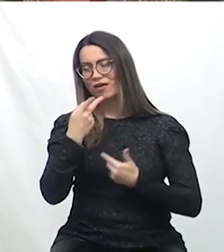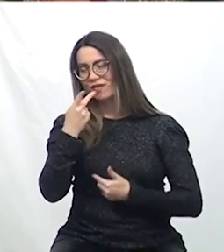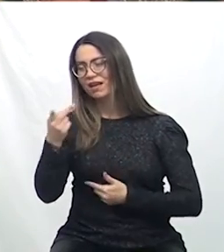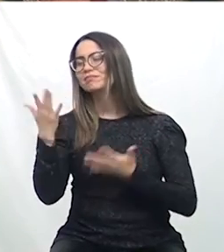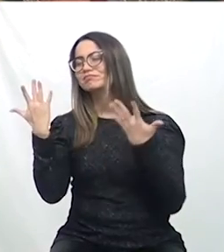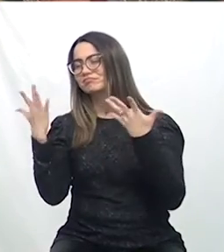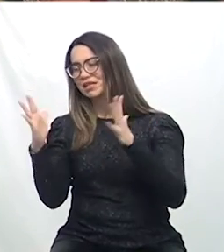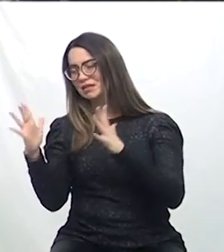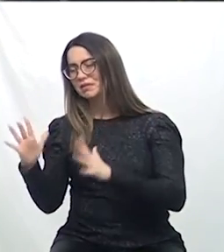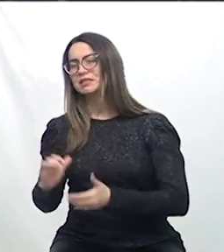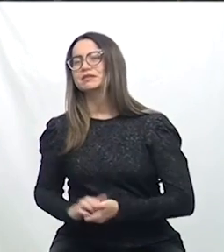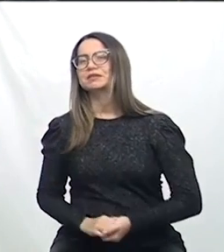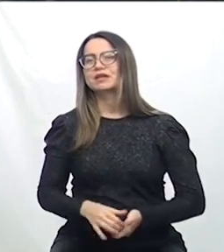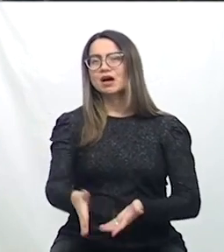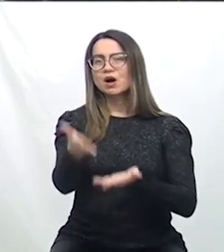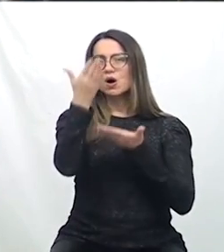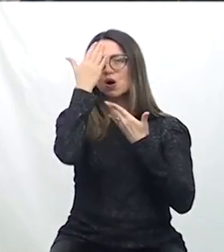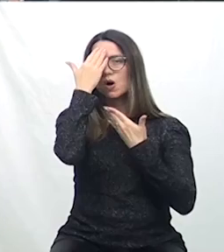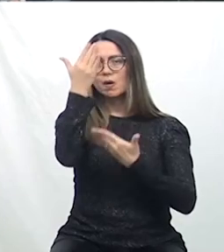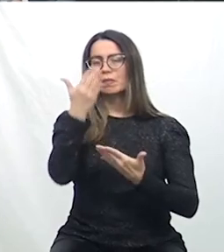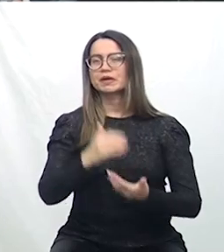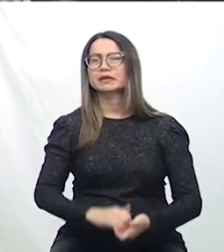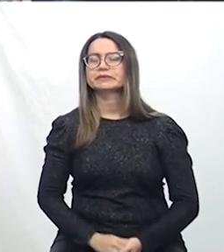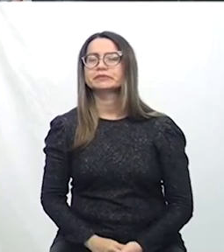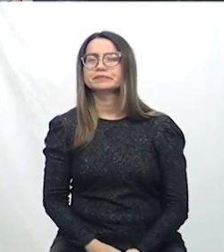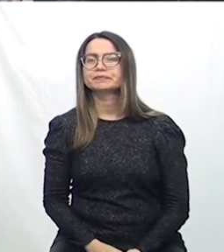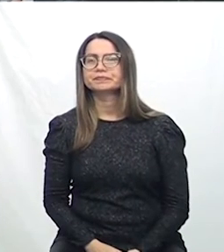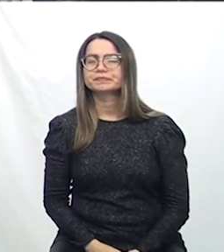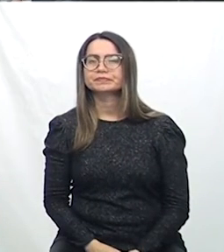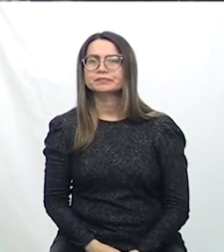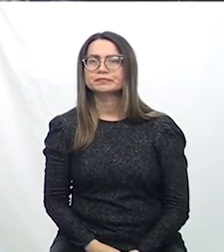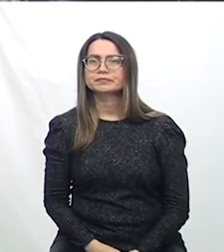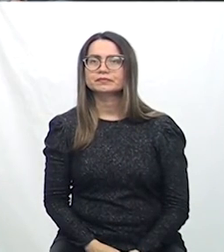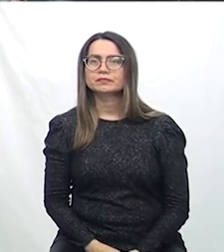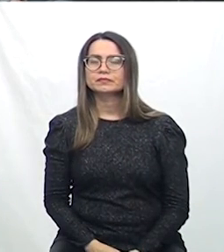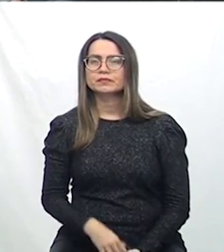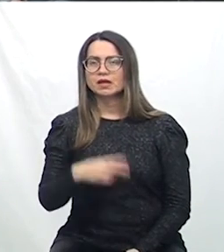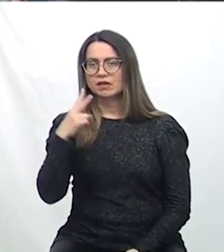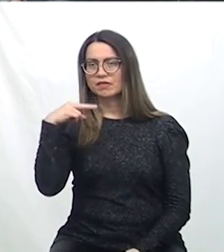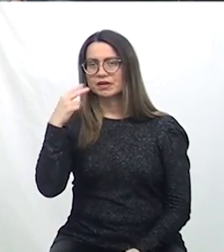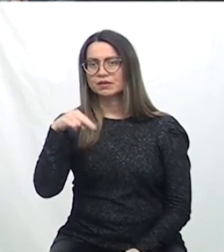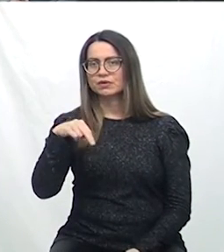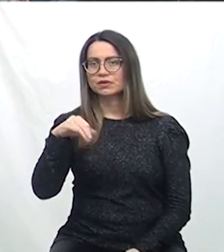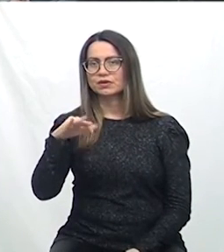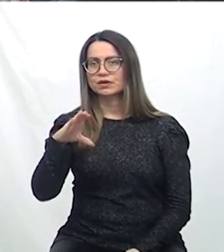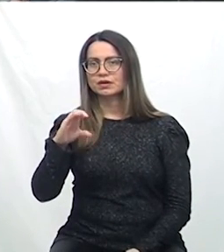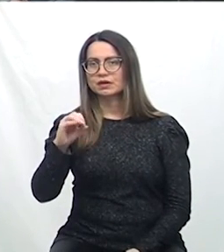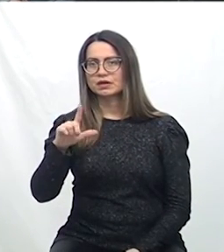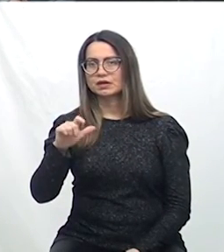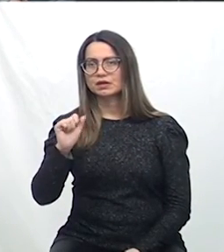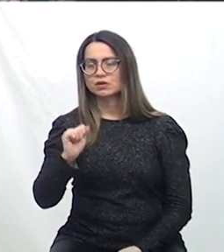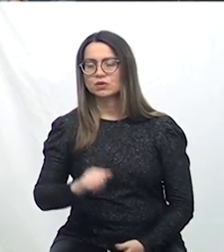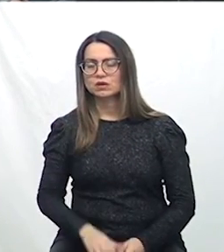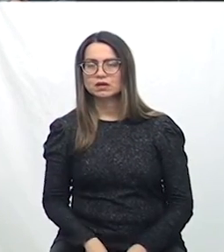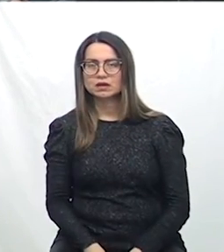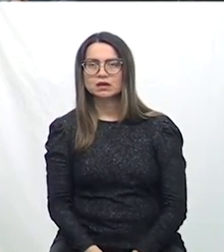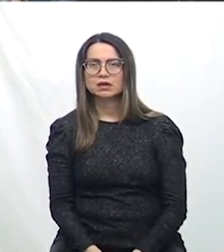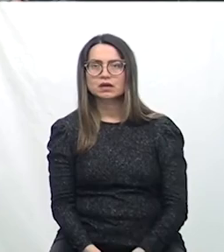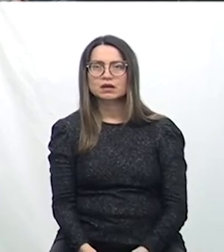criciumense. Muito obrigada. A moção continua em discussão. Com a palavra, o vereador Nicola Martins.